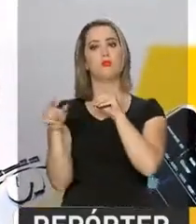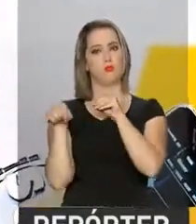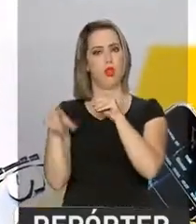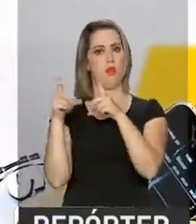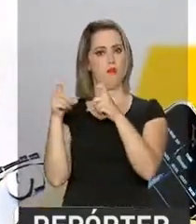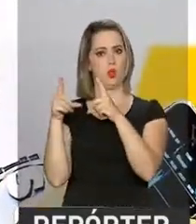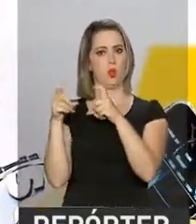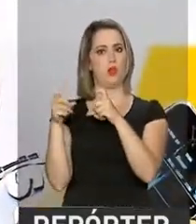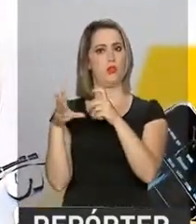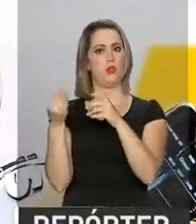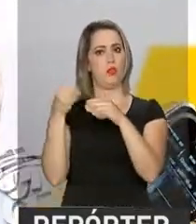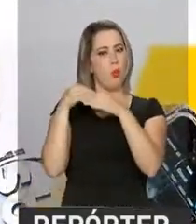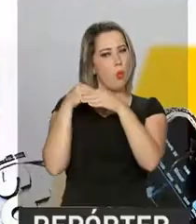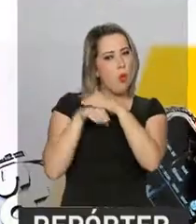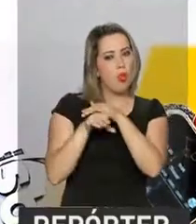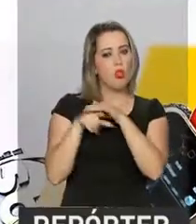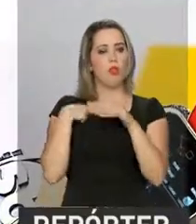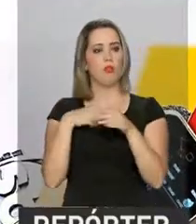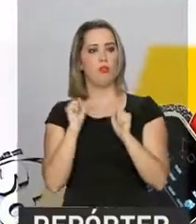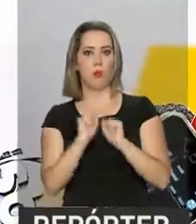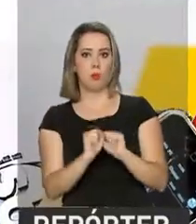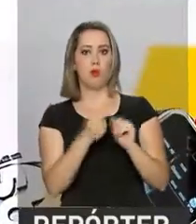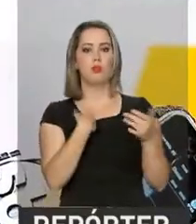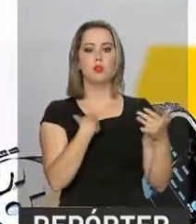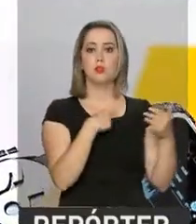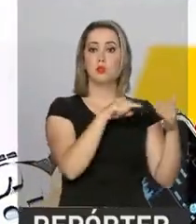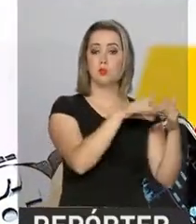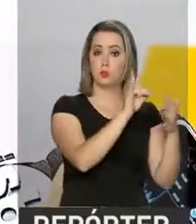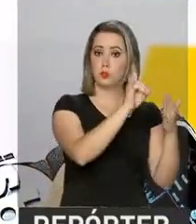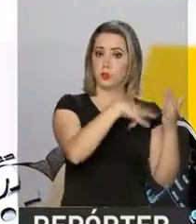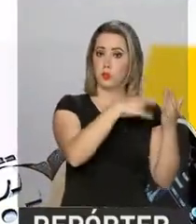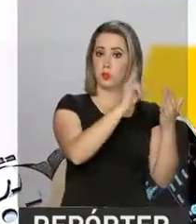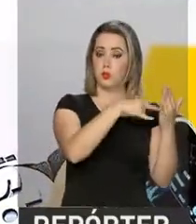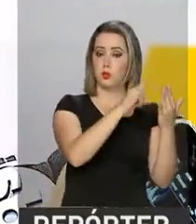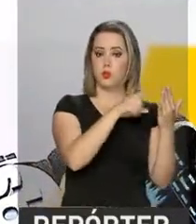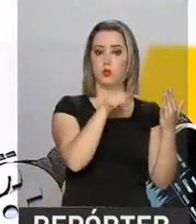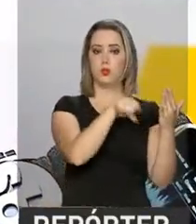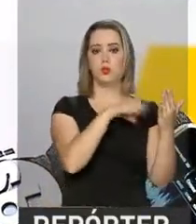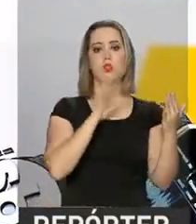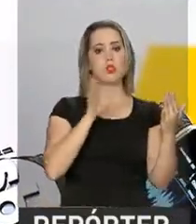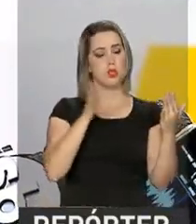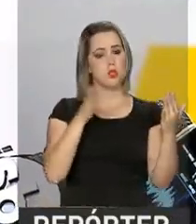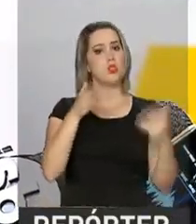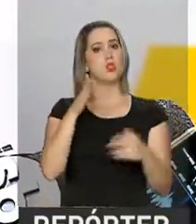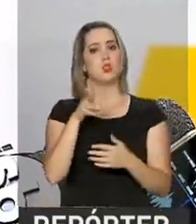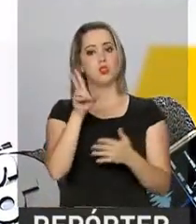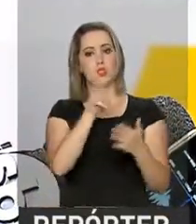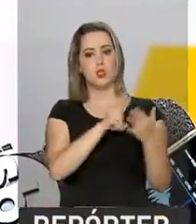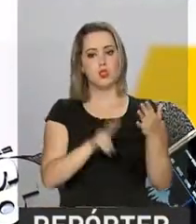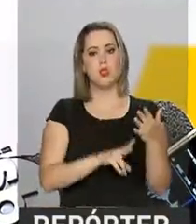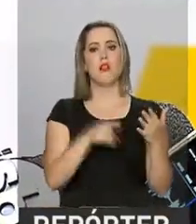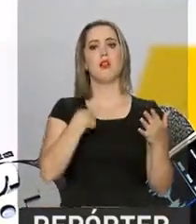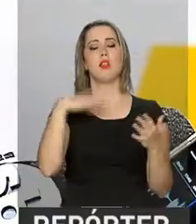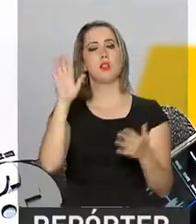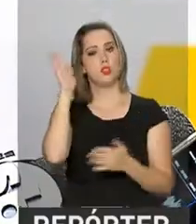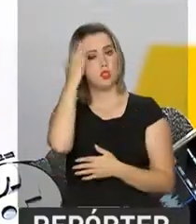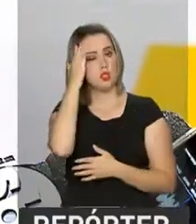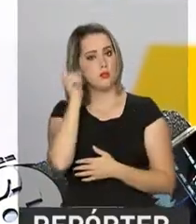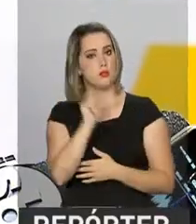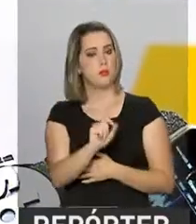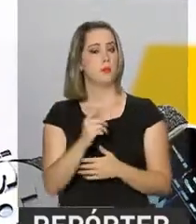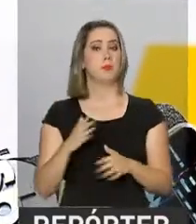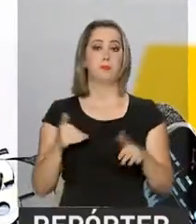dados e é lida de uma forma offline. Você pode colocar seu celular no modo avião, se tiver baixo, ele lê automaticamente e busca aquele dado